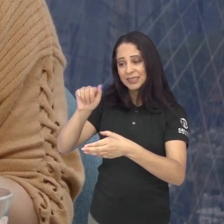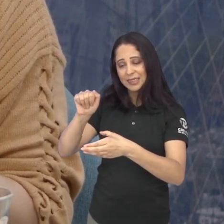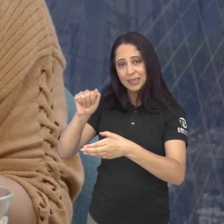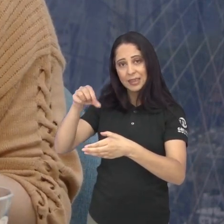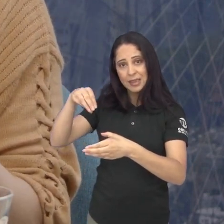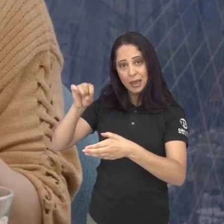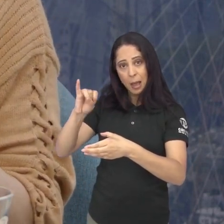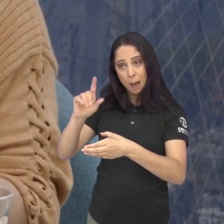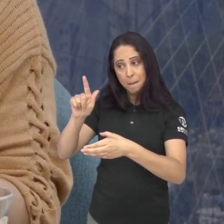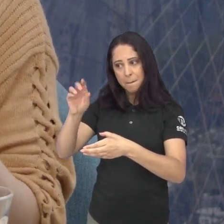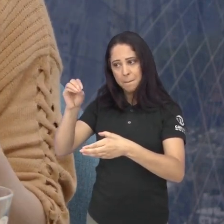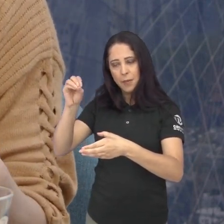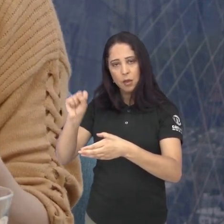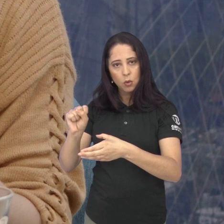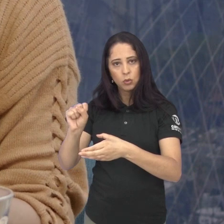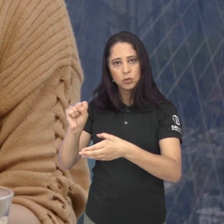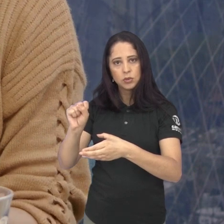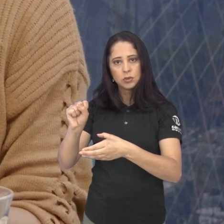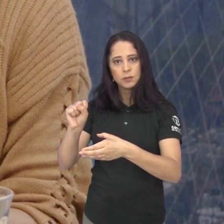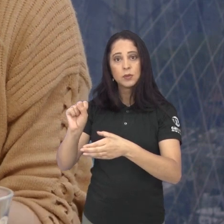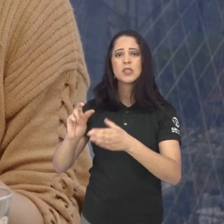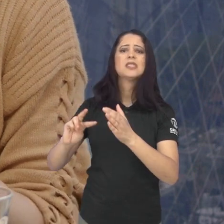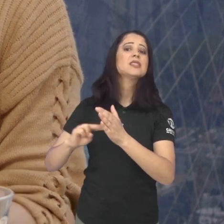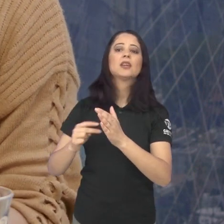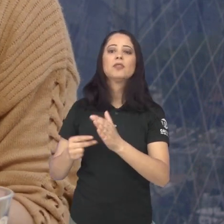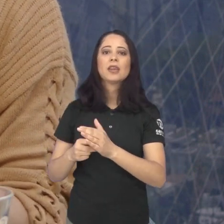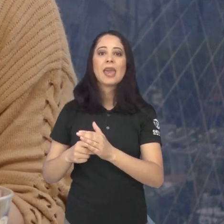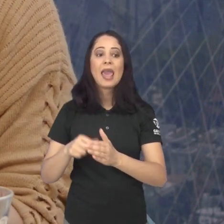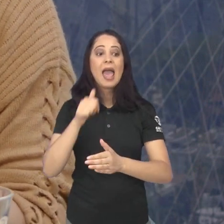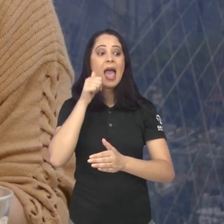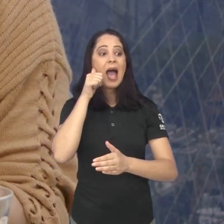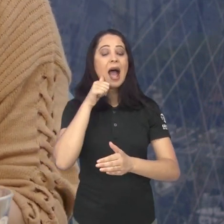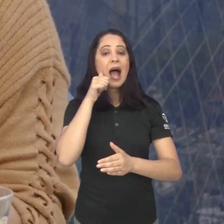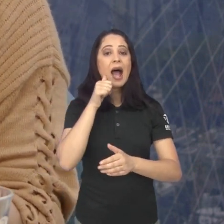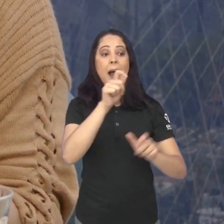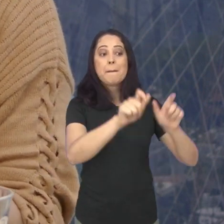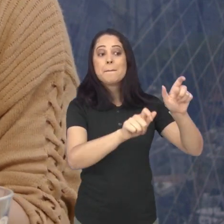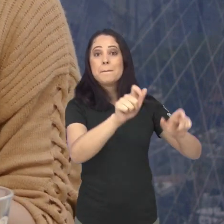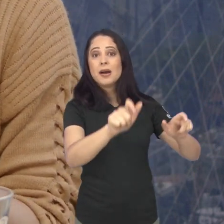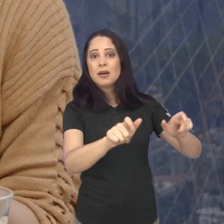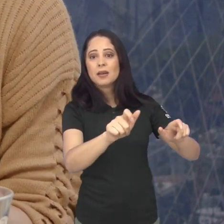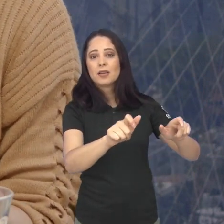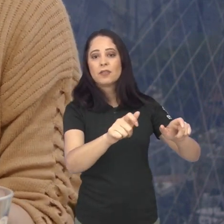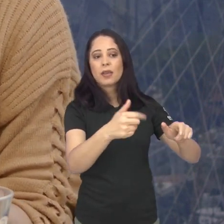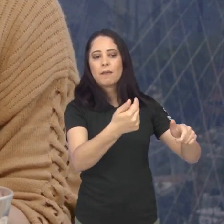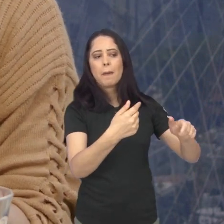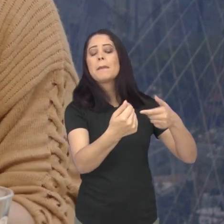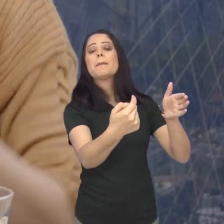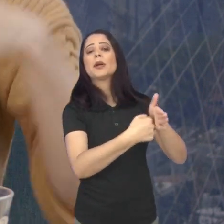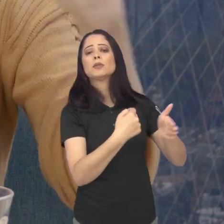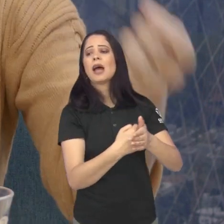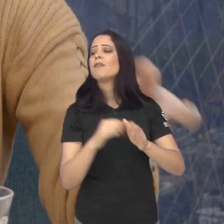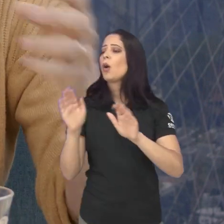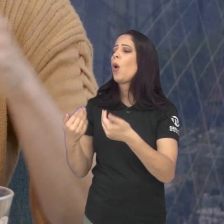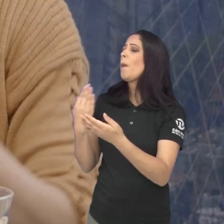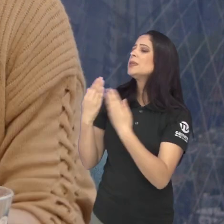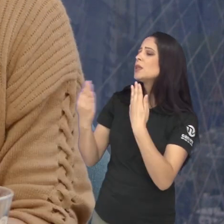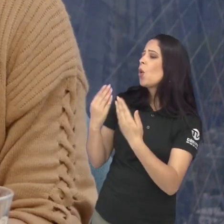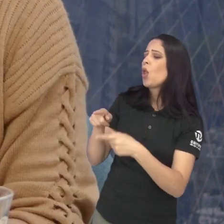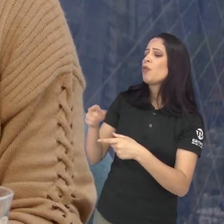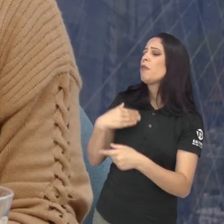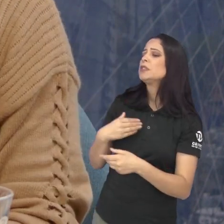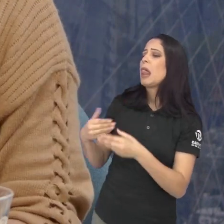fui automaticamente meio que me tornando uma referência. Ô, Ká, qual é a psicóloga que você leva? Qual que é o seu